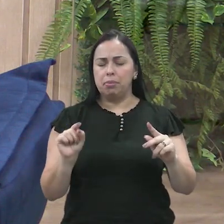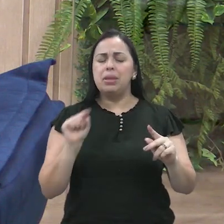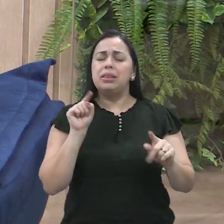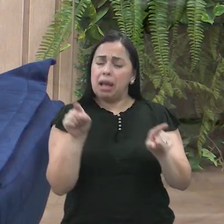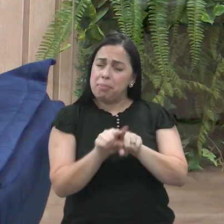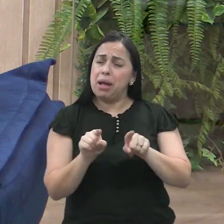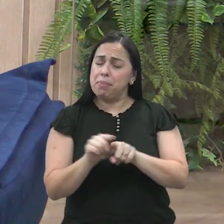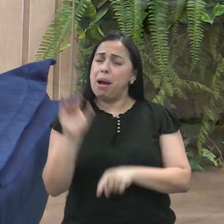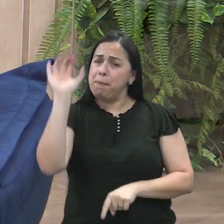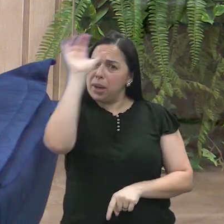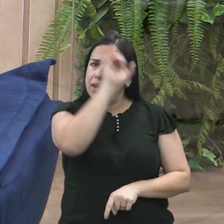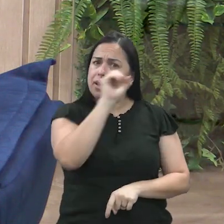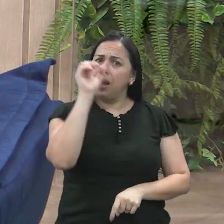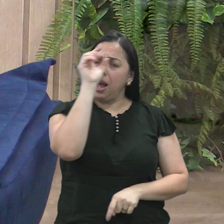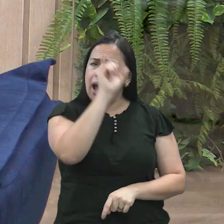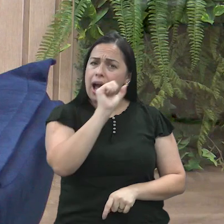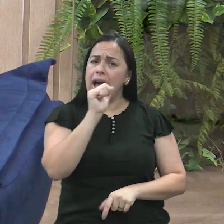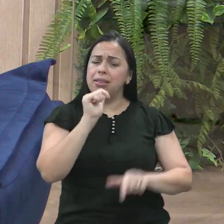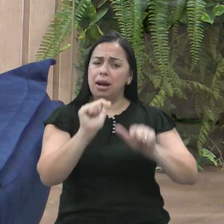experiência para